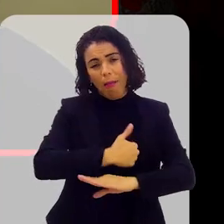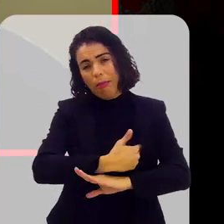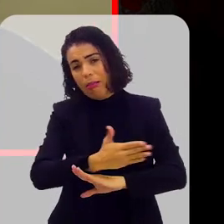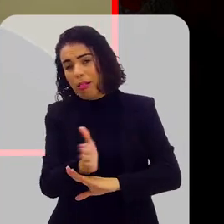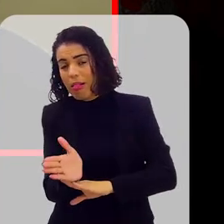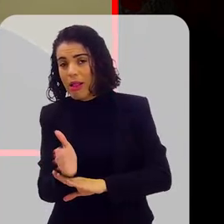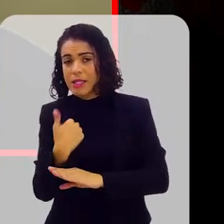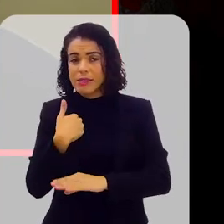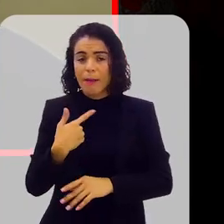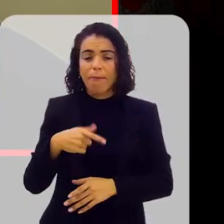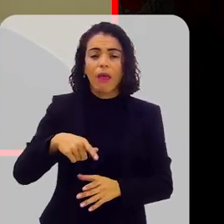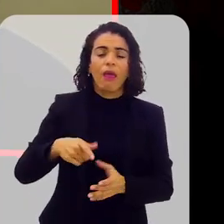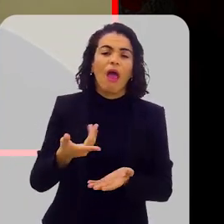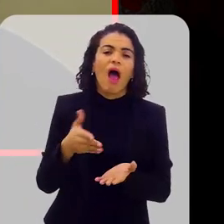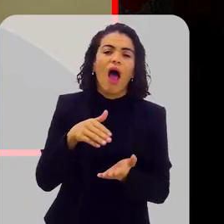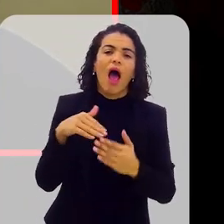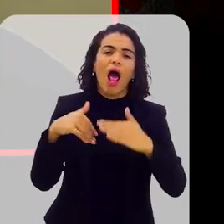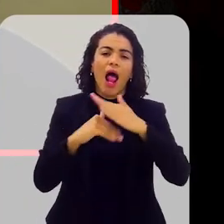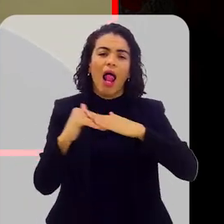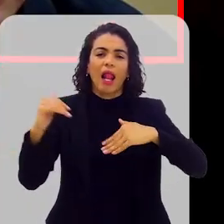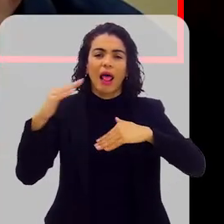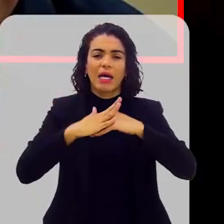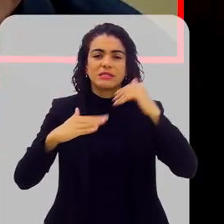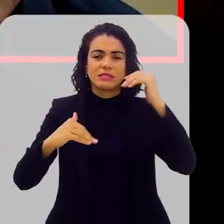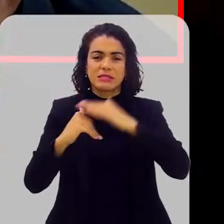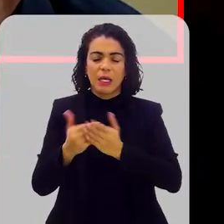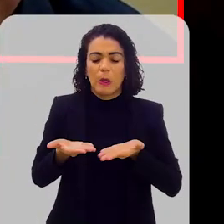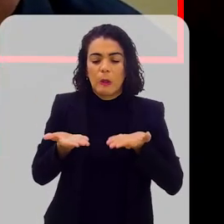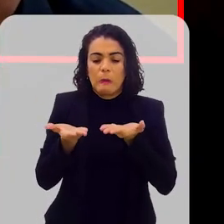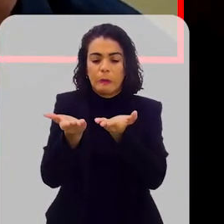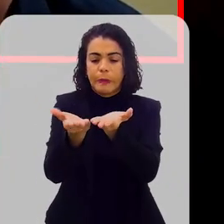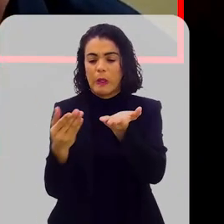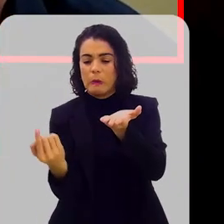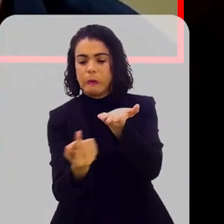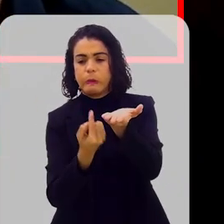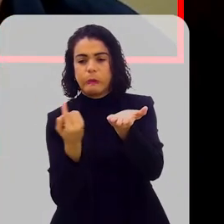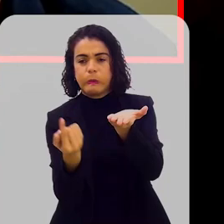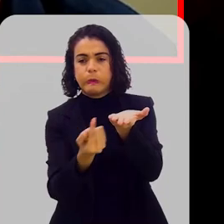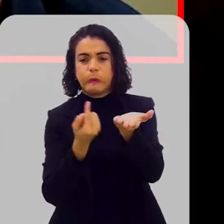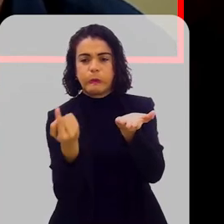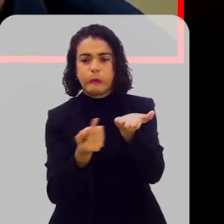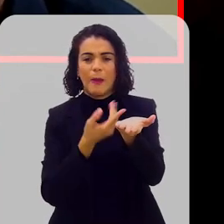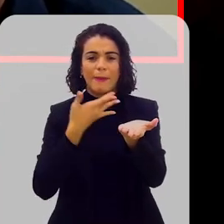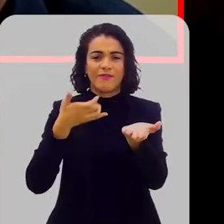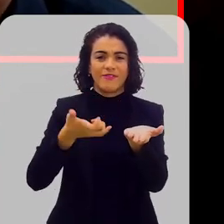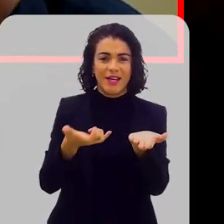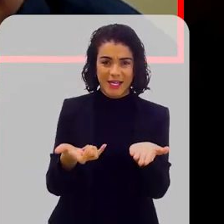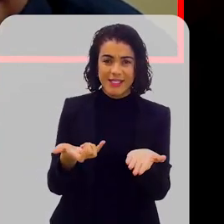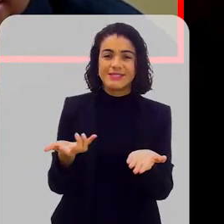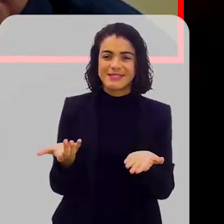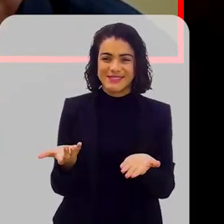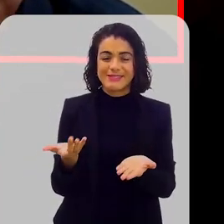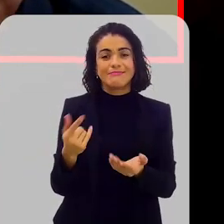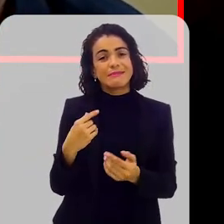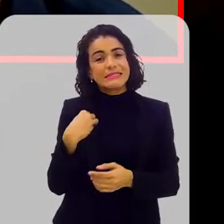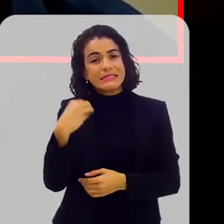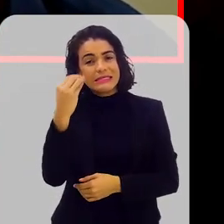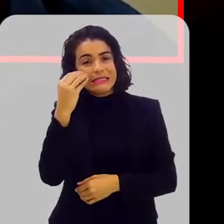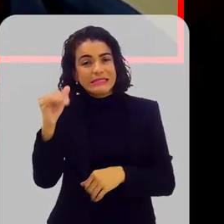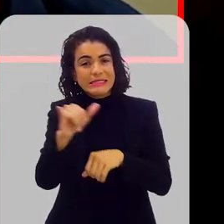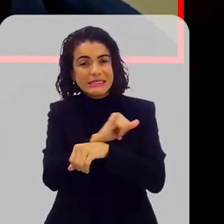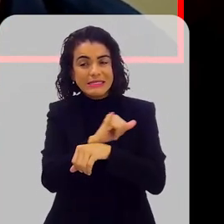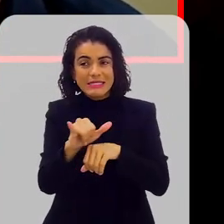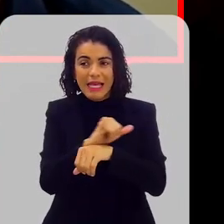tarde, é mais fácil você esquentar aquela lasanha congelada que está na geladeira, entendeu? Mesmo assim, se a gente